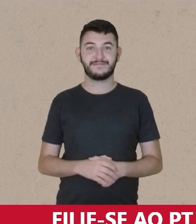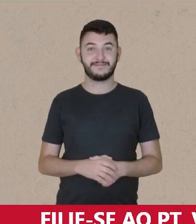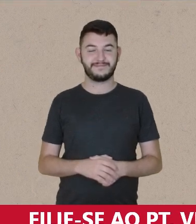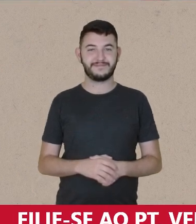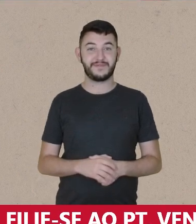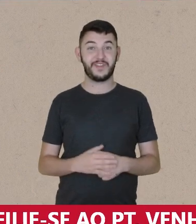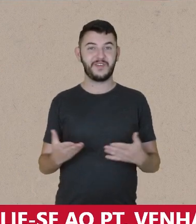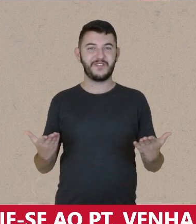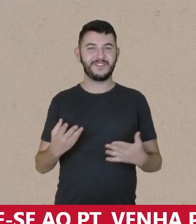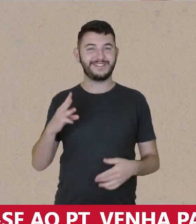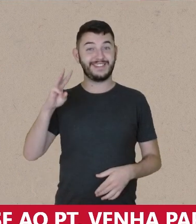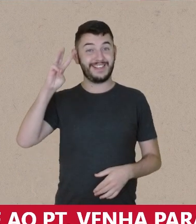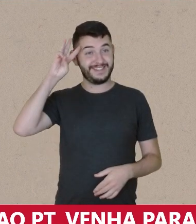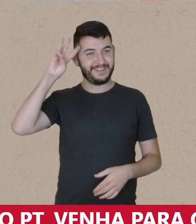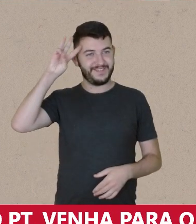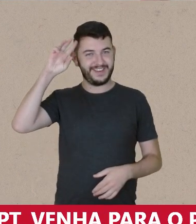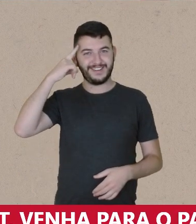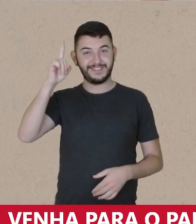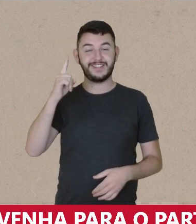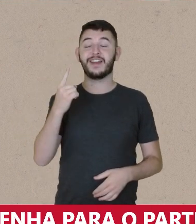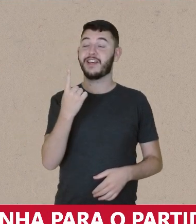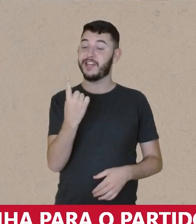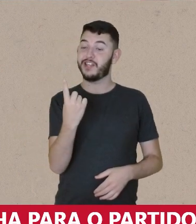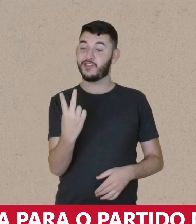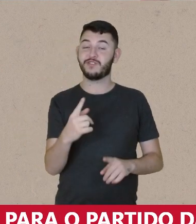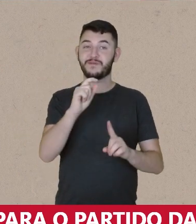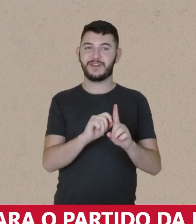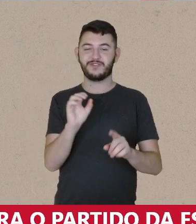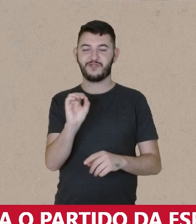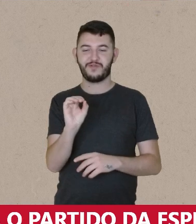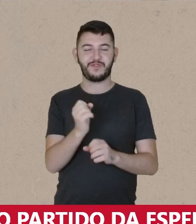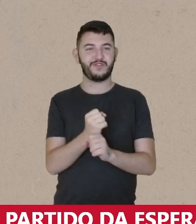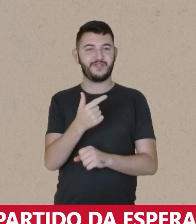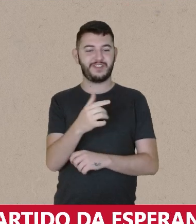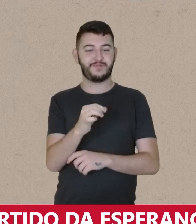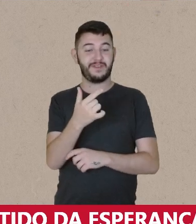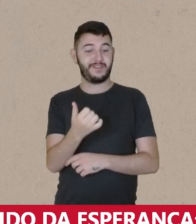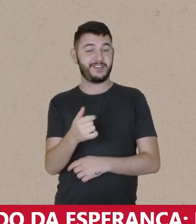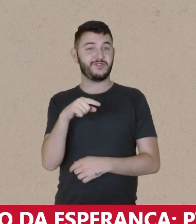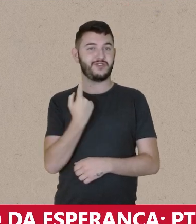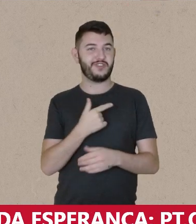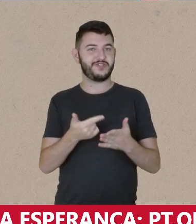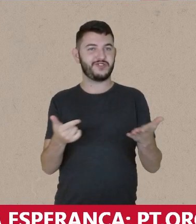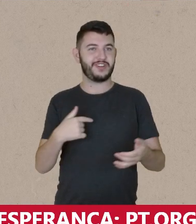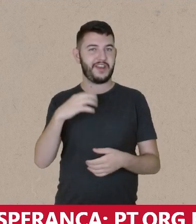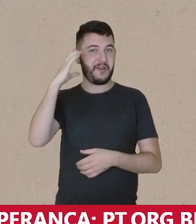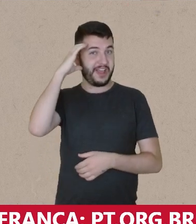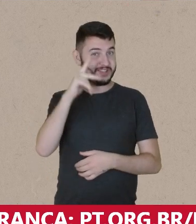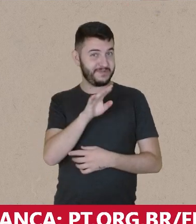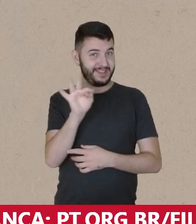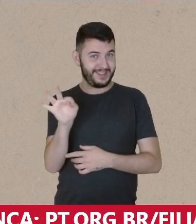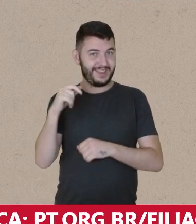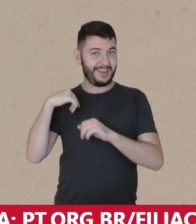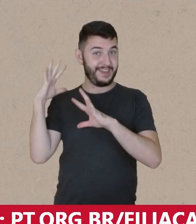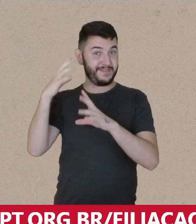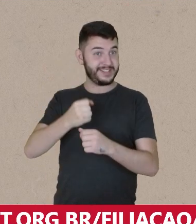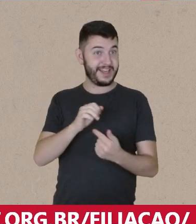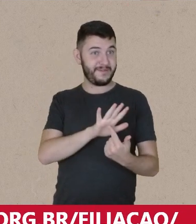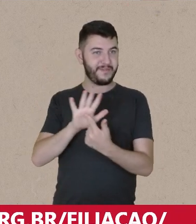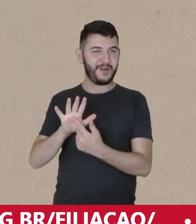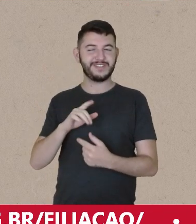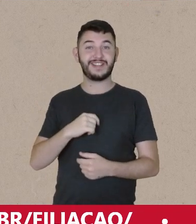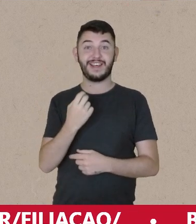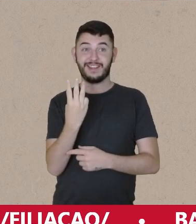Nesta terça-feira, 12 de outubro de 2021, o nosso jornal Rádio PT vai reprisar 3 entrevistas